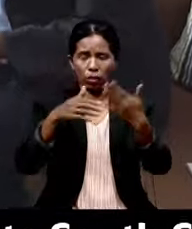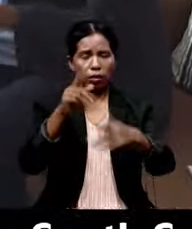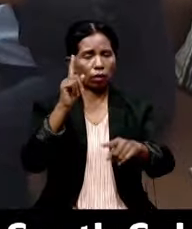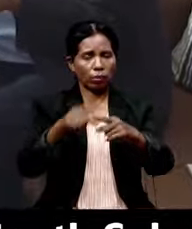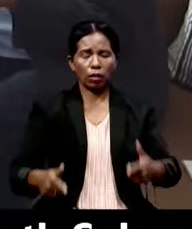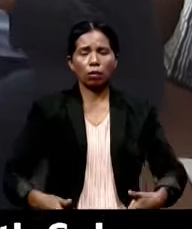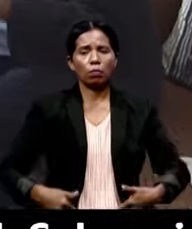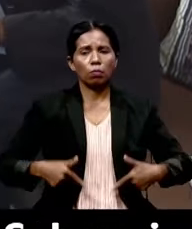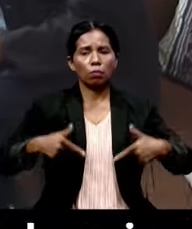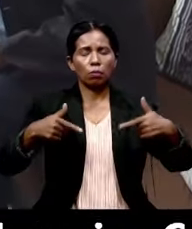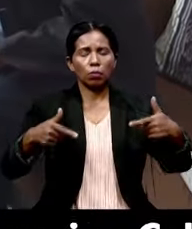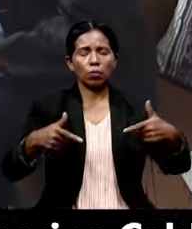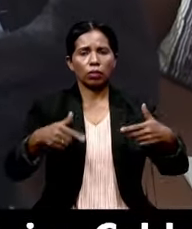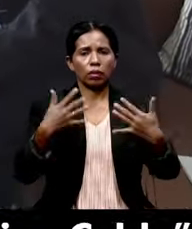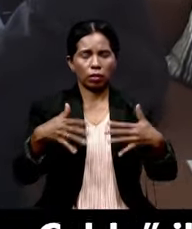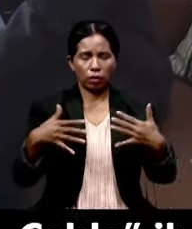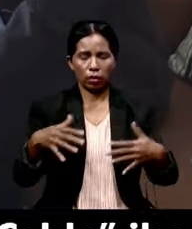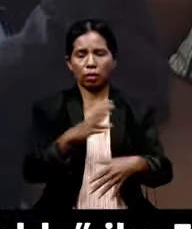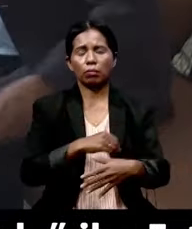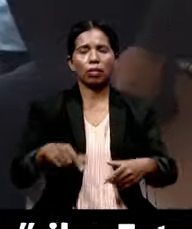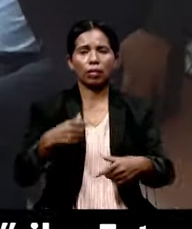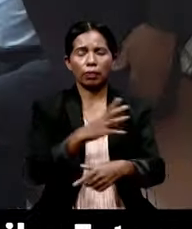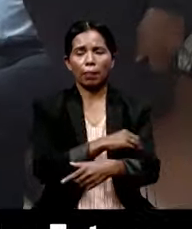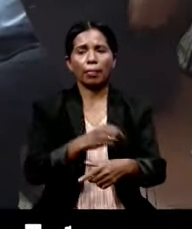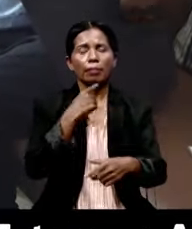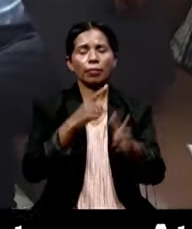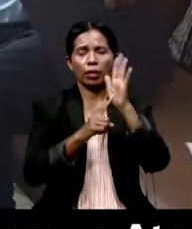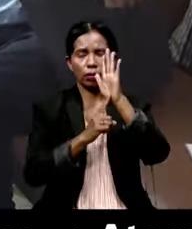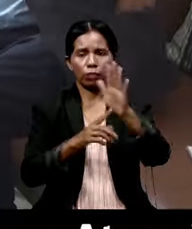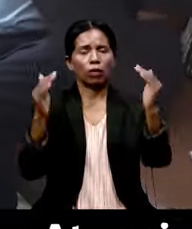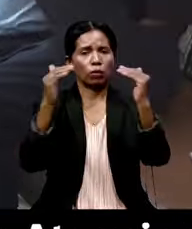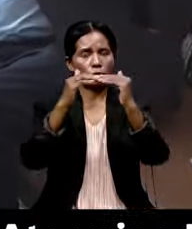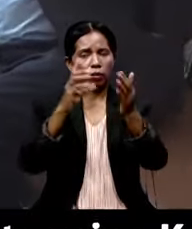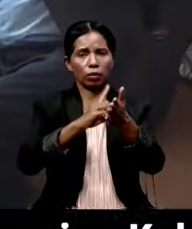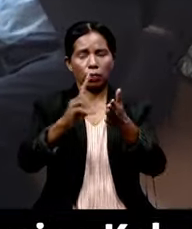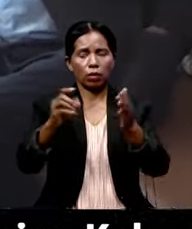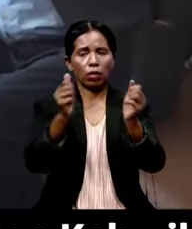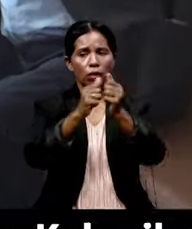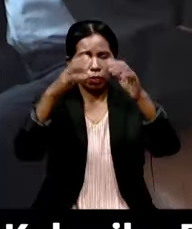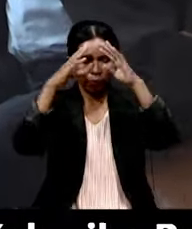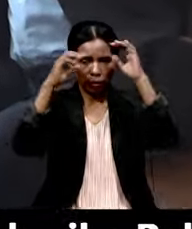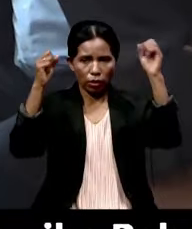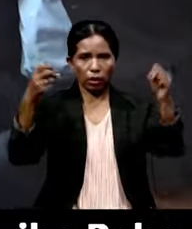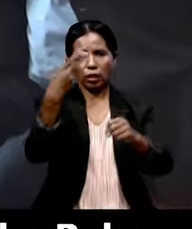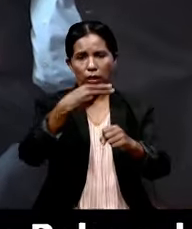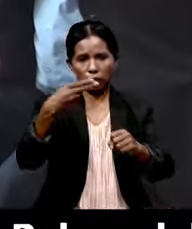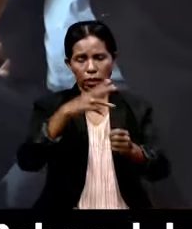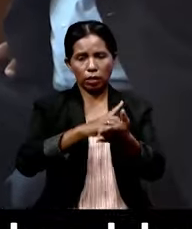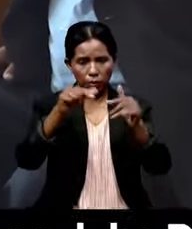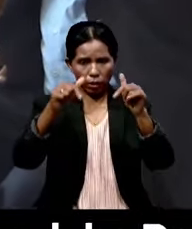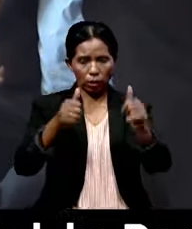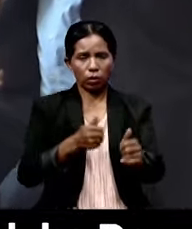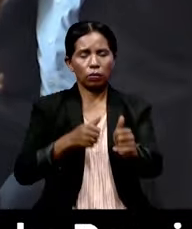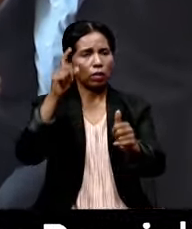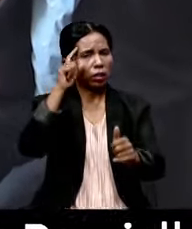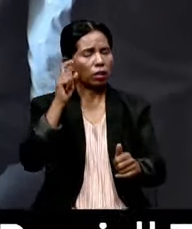Ódio Novigan Sanilaran. Sana Guzmão atou questão, né? A foi um encontro semanal do Presidente da República, quinta semana, né? Tamatuir